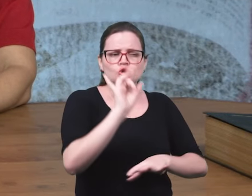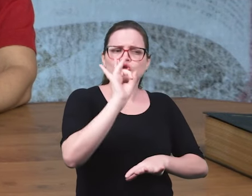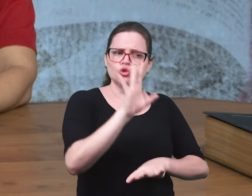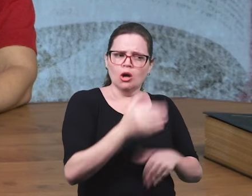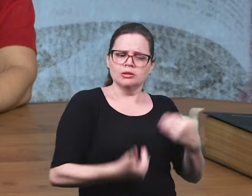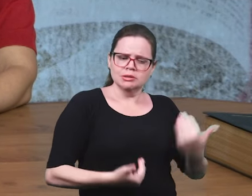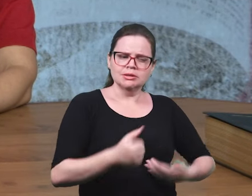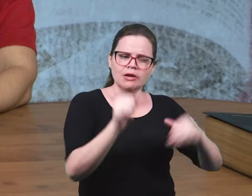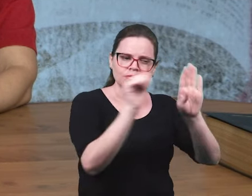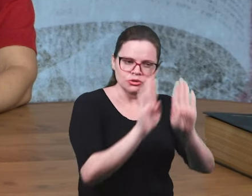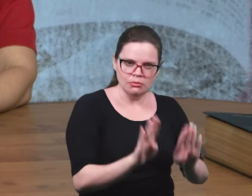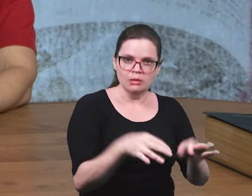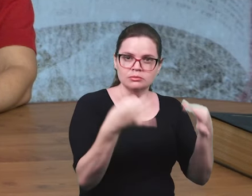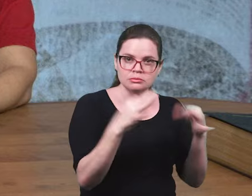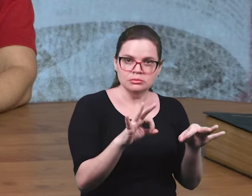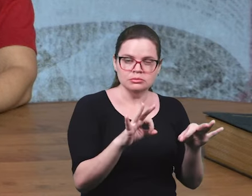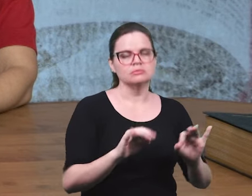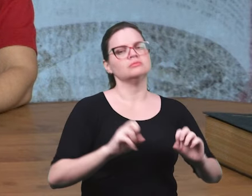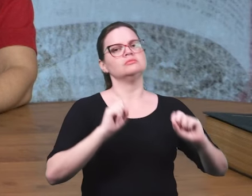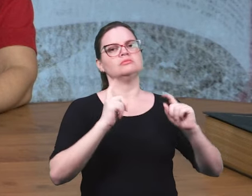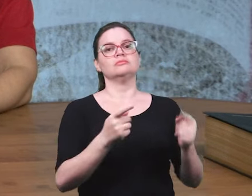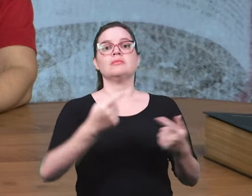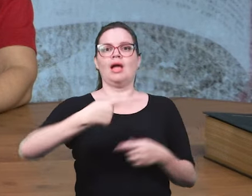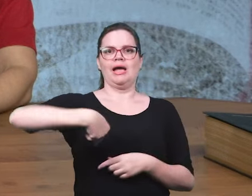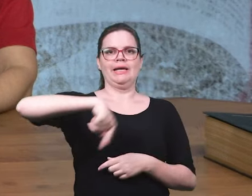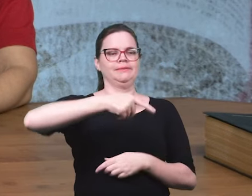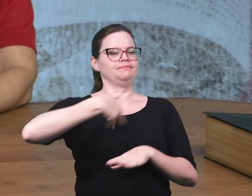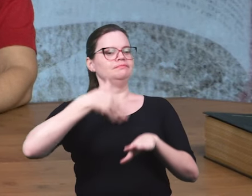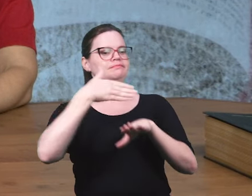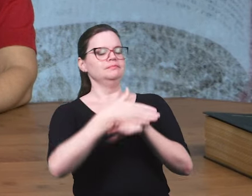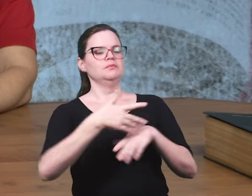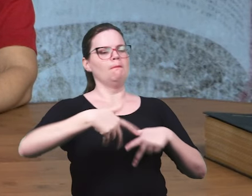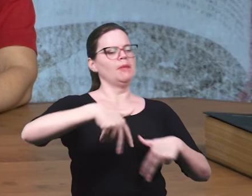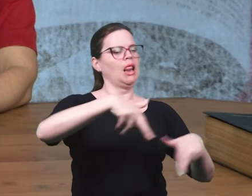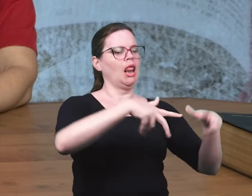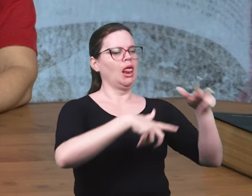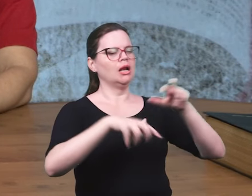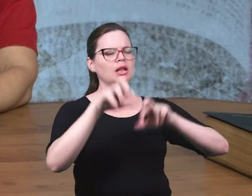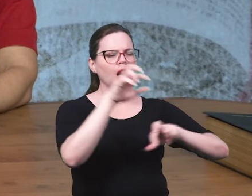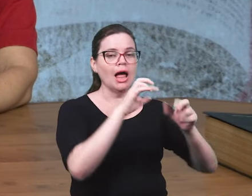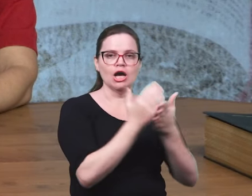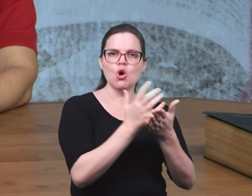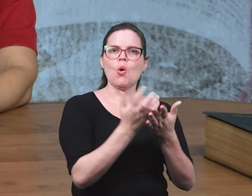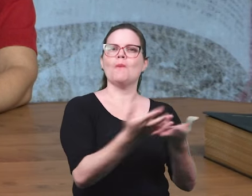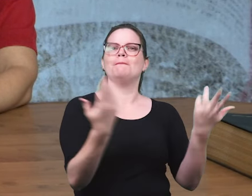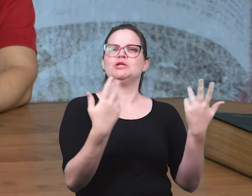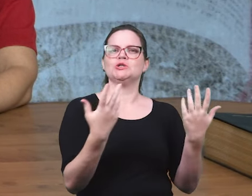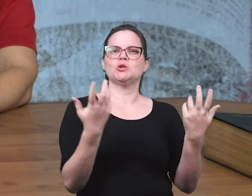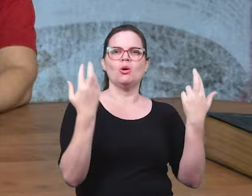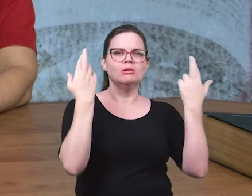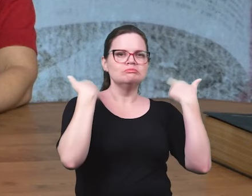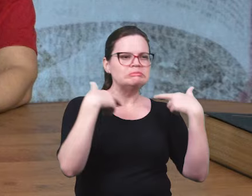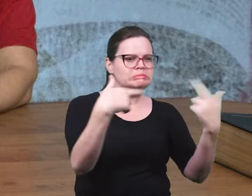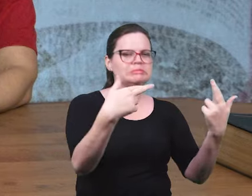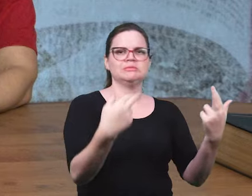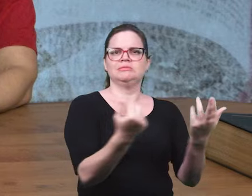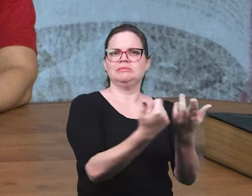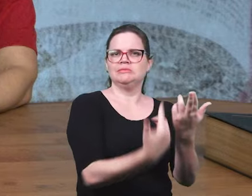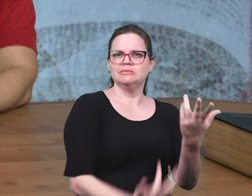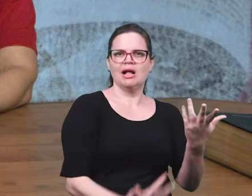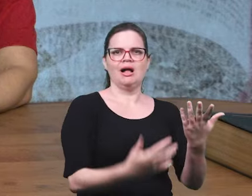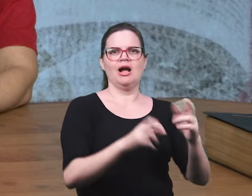somente os servos de Baal. E entrando eles a fazerem sacrifícios e holocaustos,